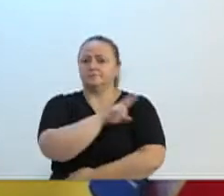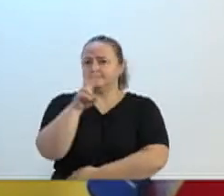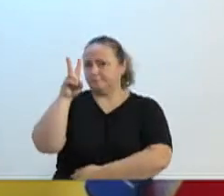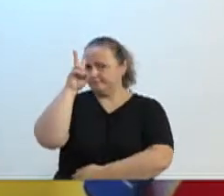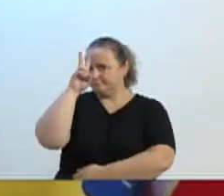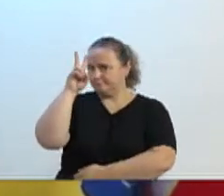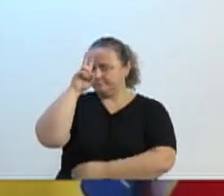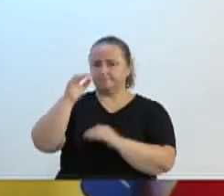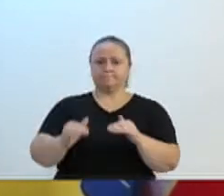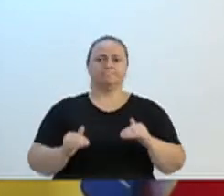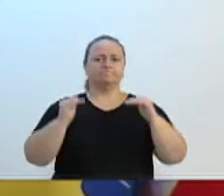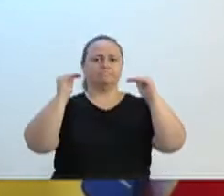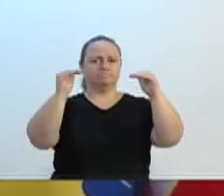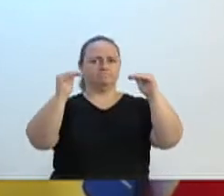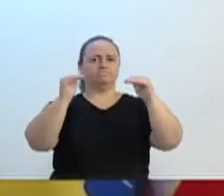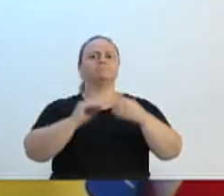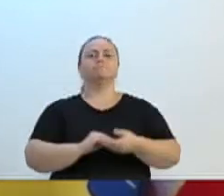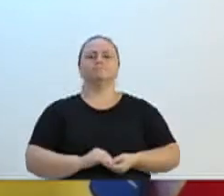superior.